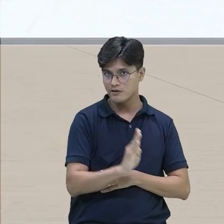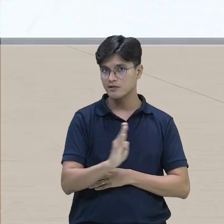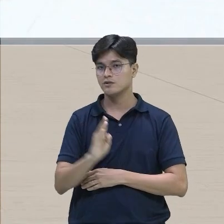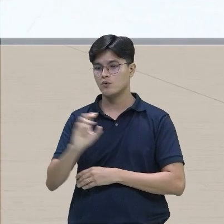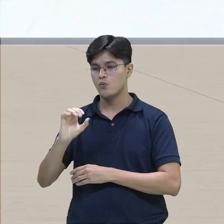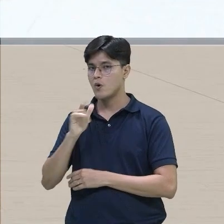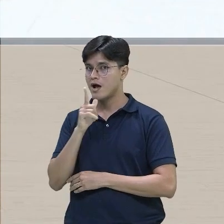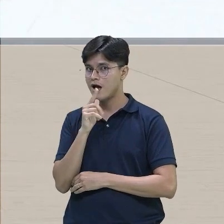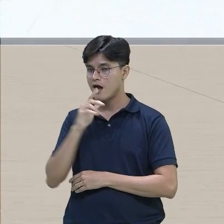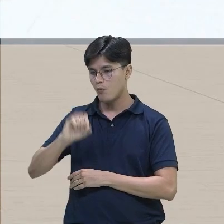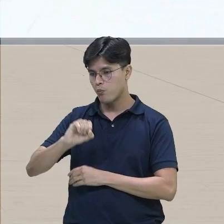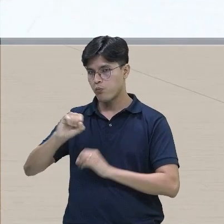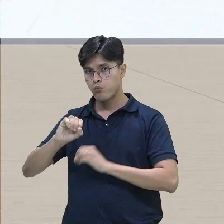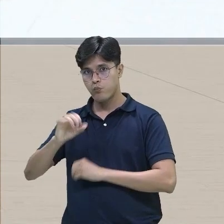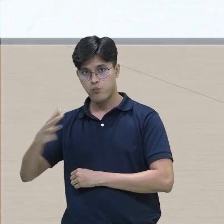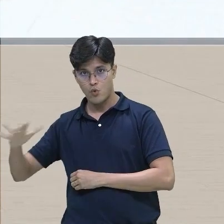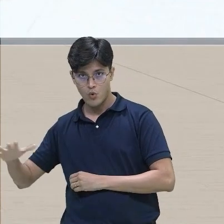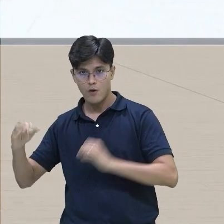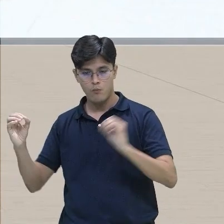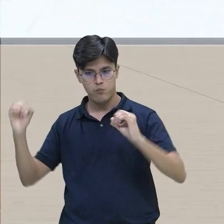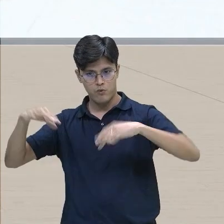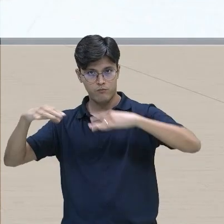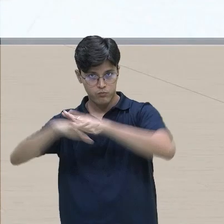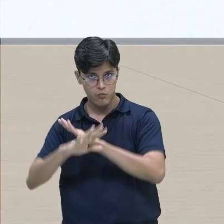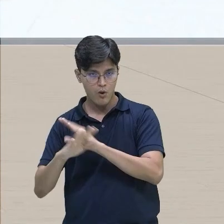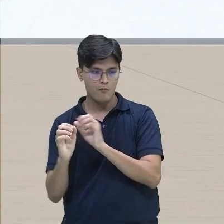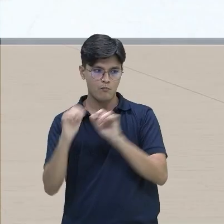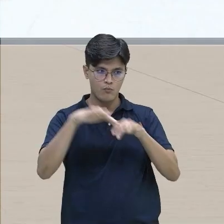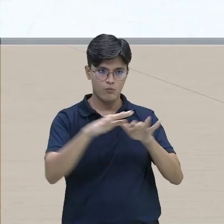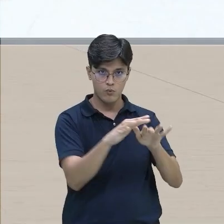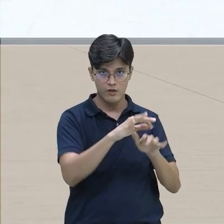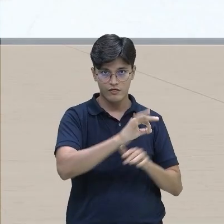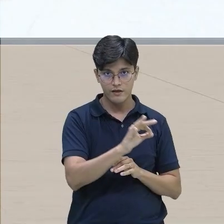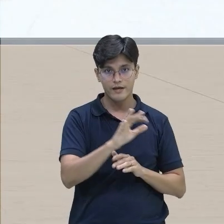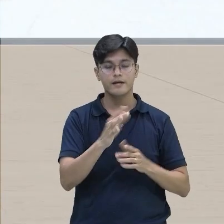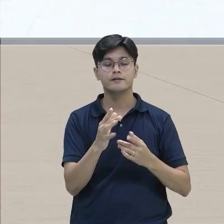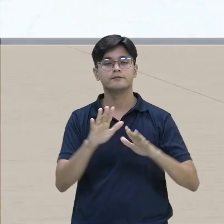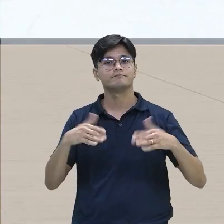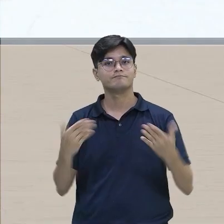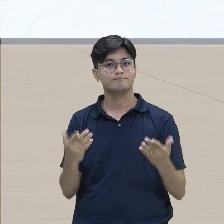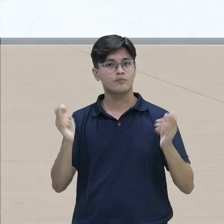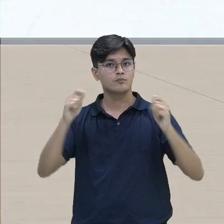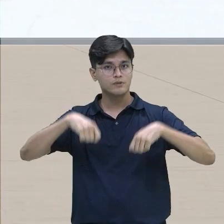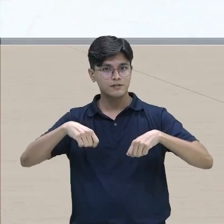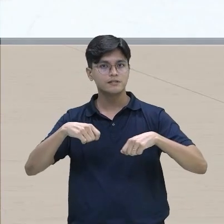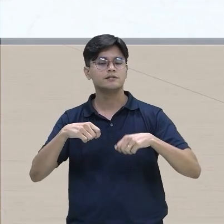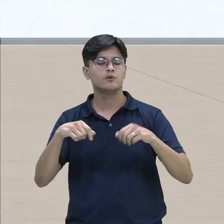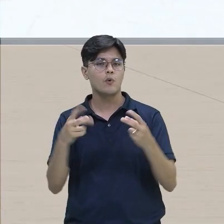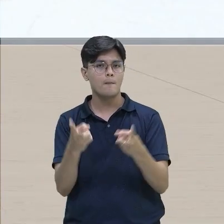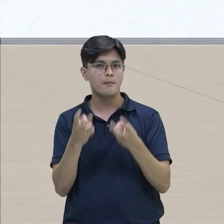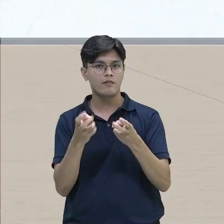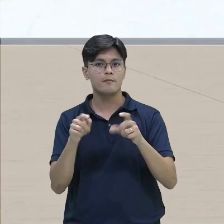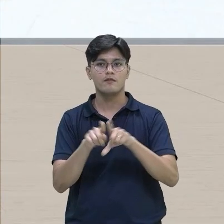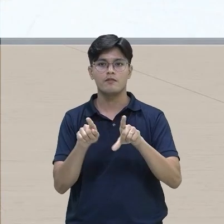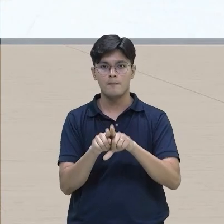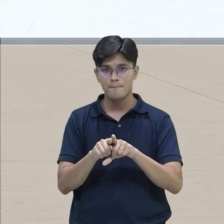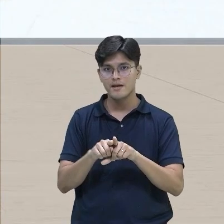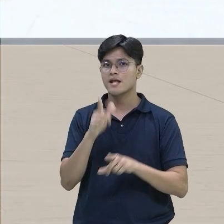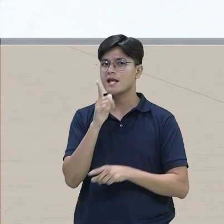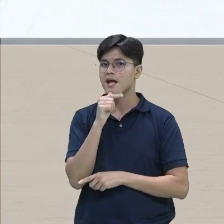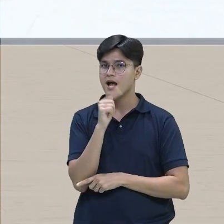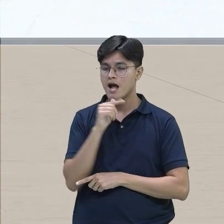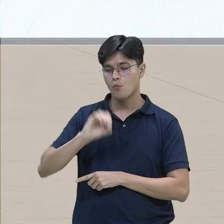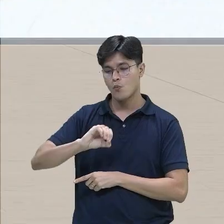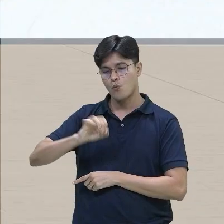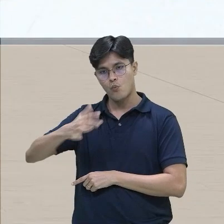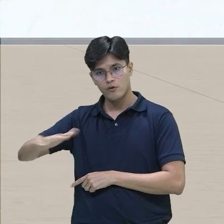a gente pode observar que também, né, o oceano, ele vai ter ali os seus relevos. Por quê?